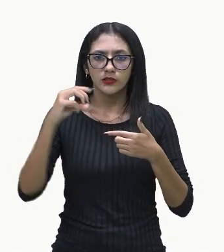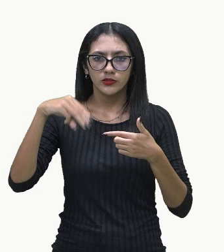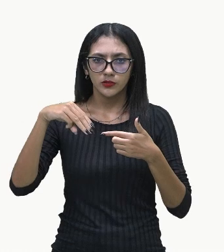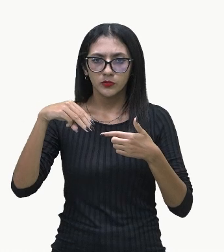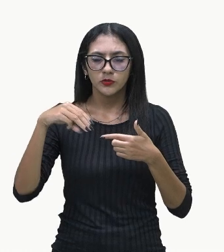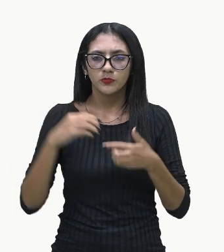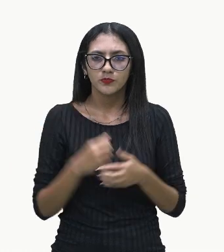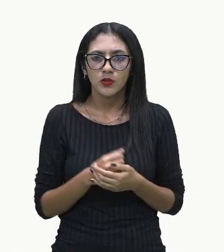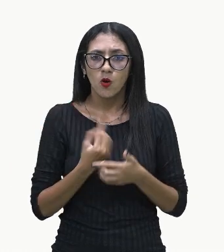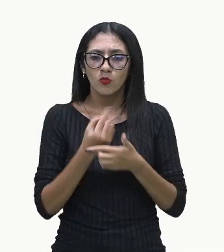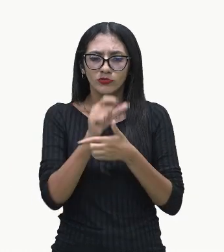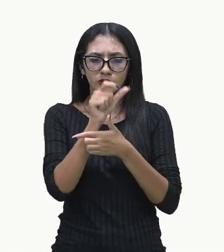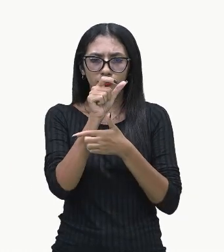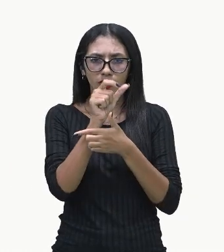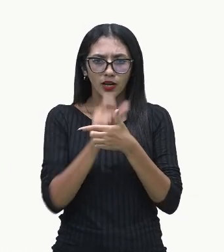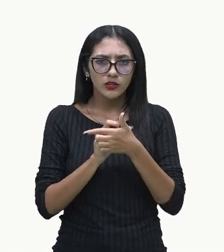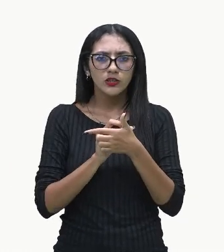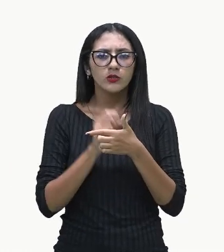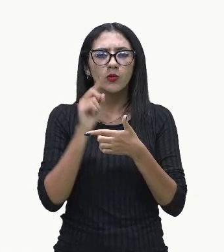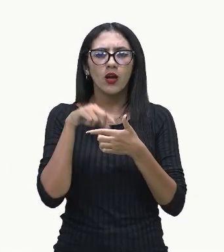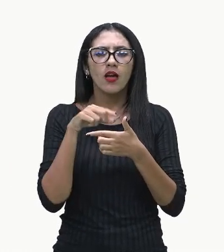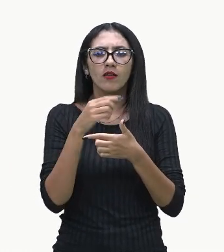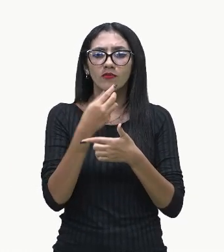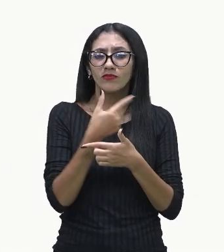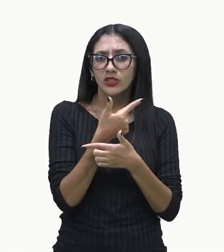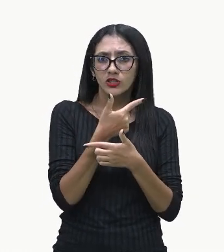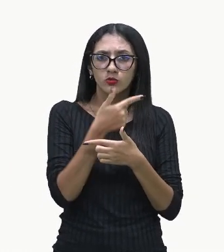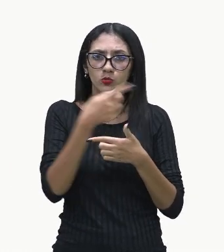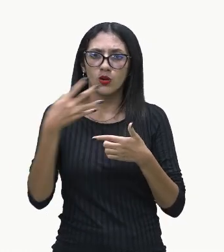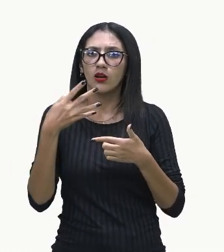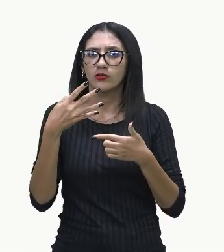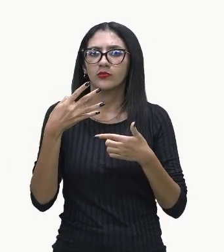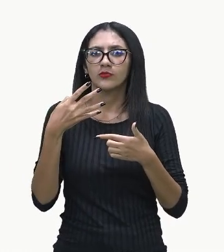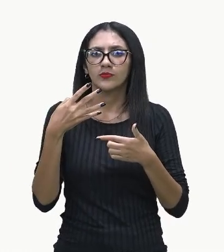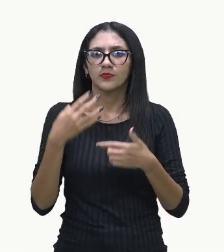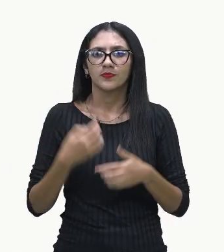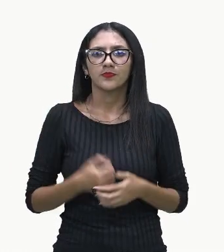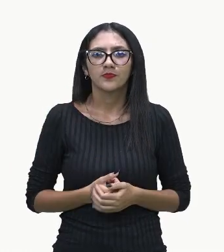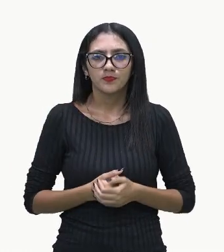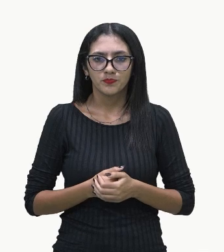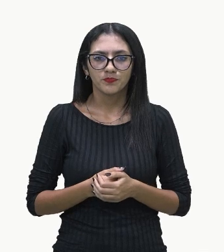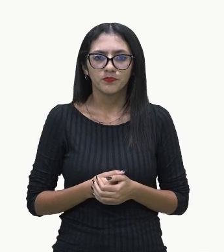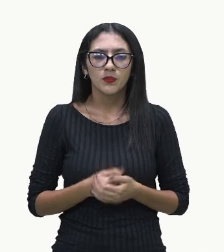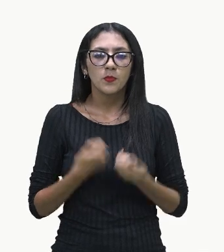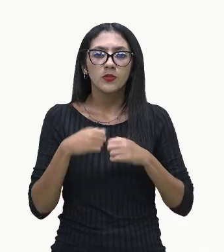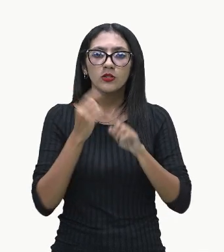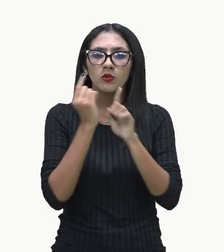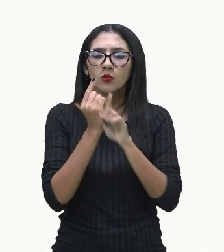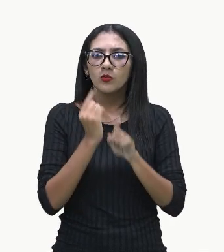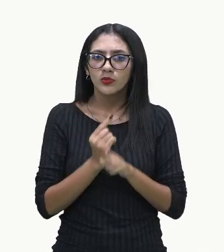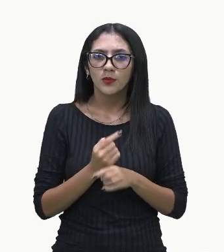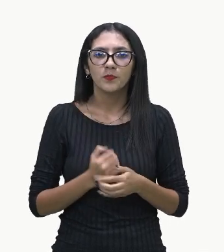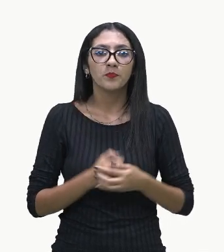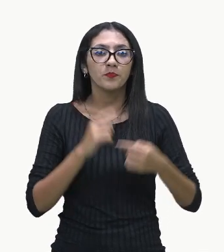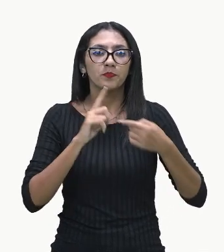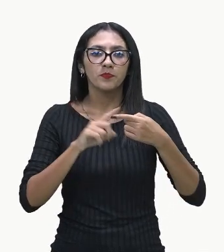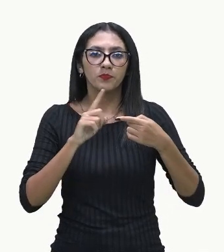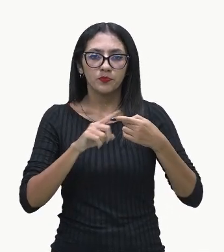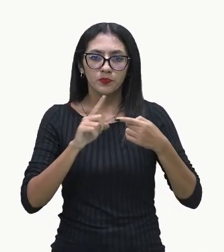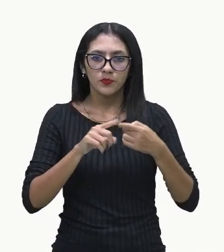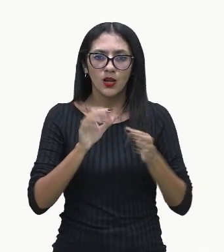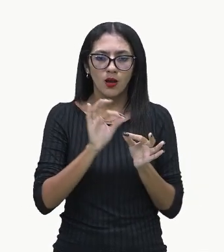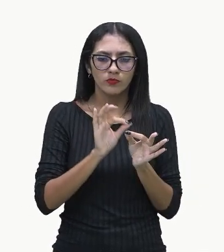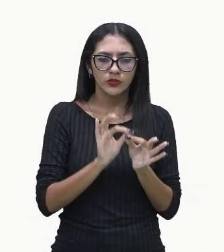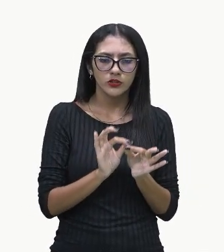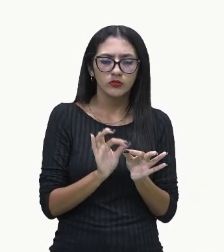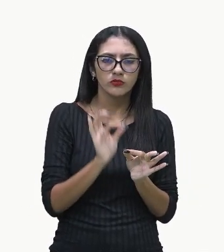dos catetos mede 24 centímetros. Nessas condições, determine a medida da altura relativa